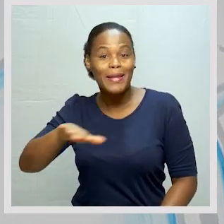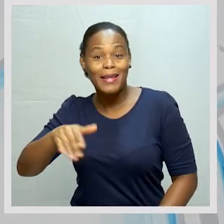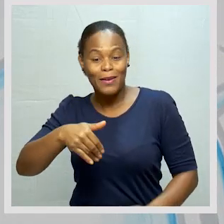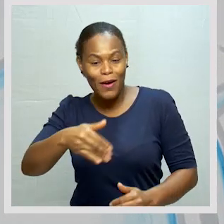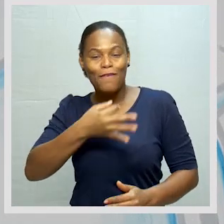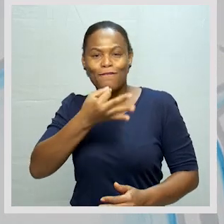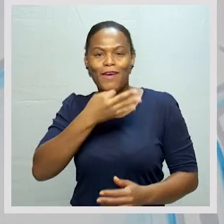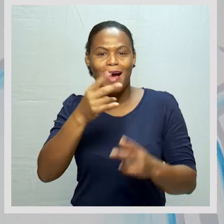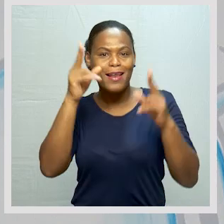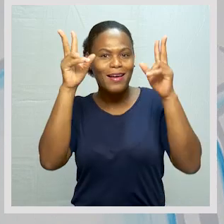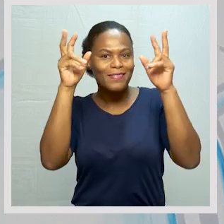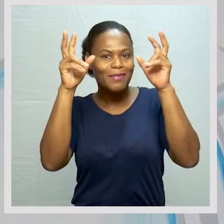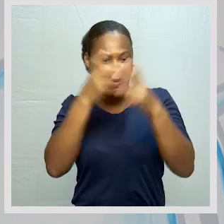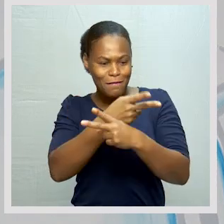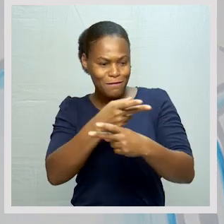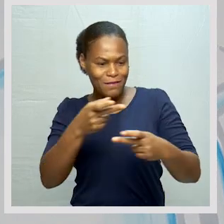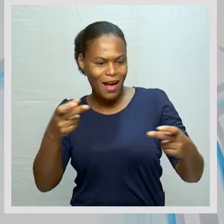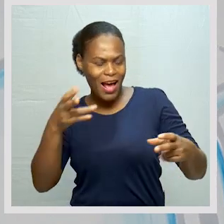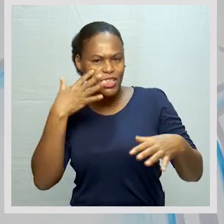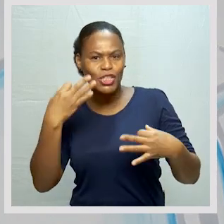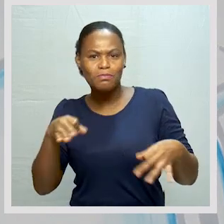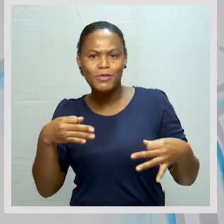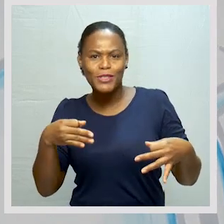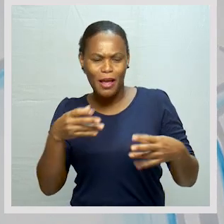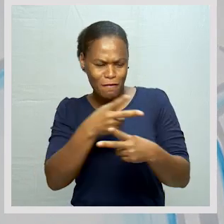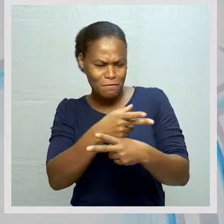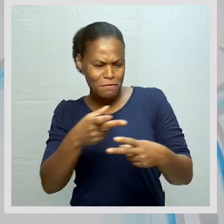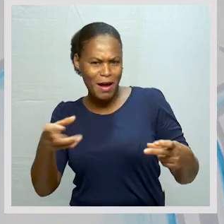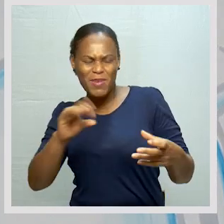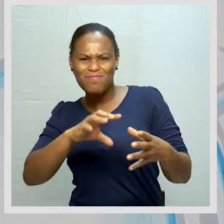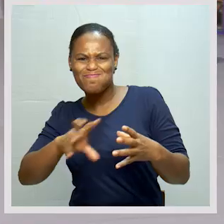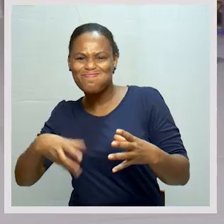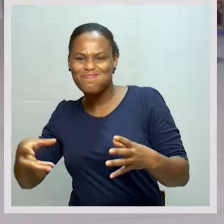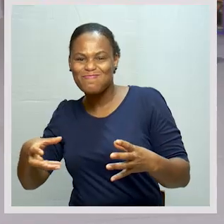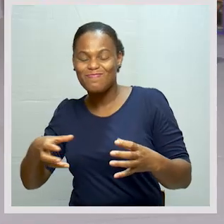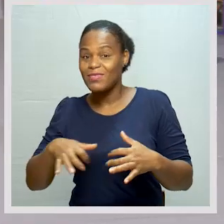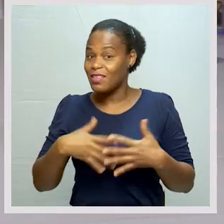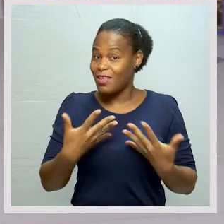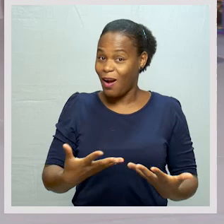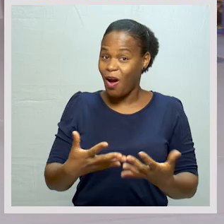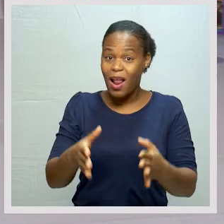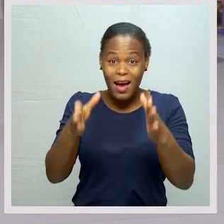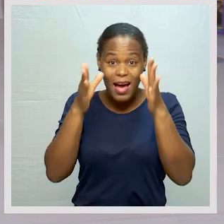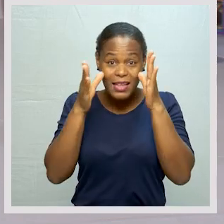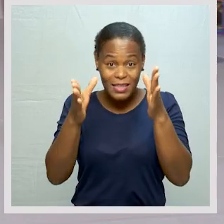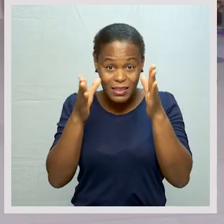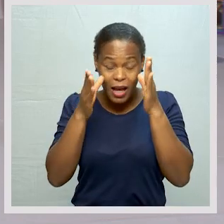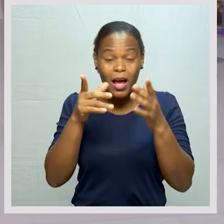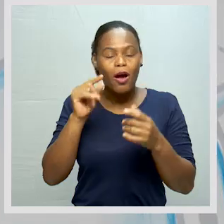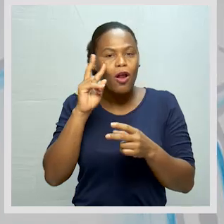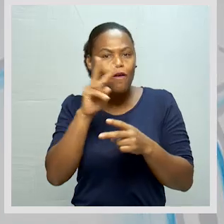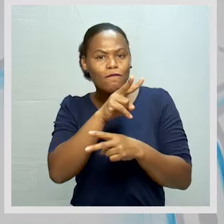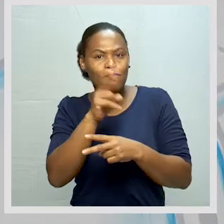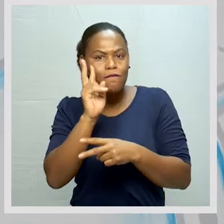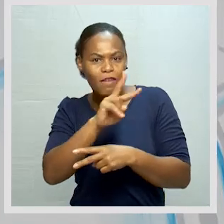vamos falar de frase simples e frase composta. Por agora, prestem atenção